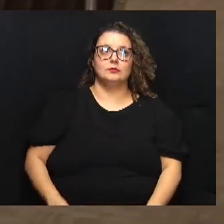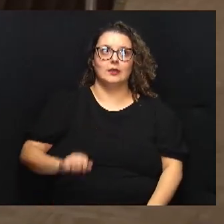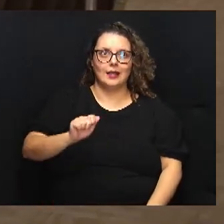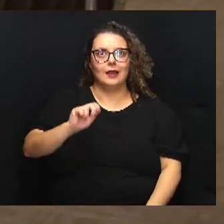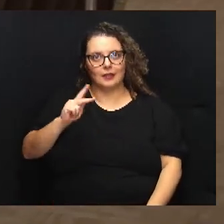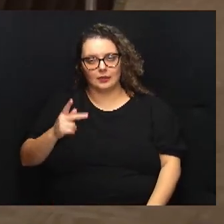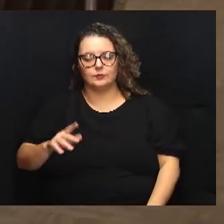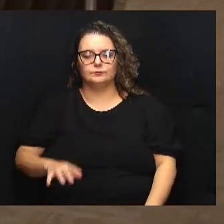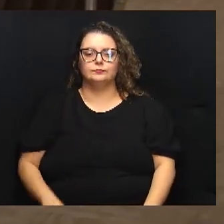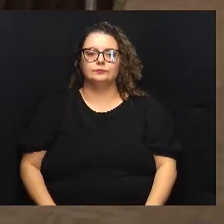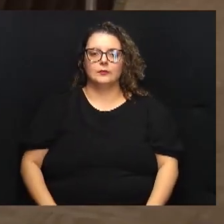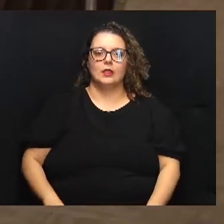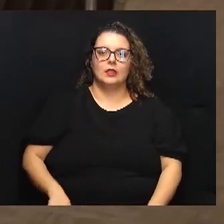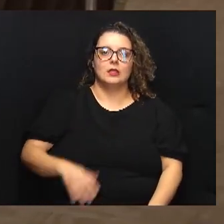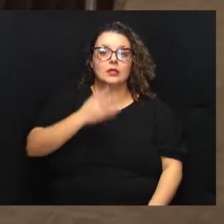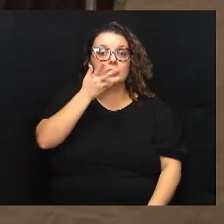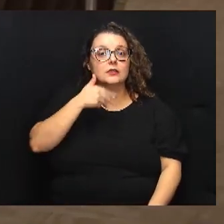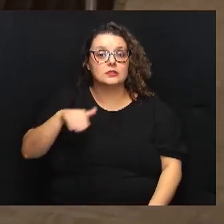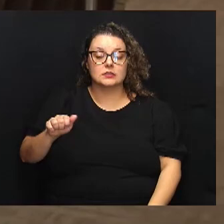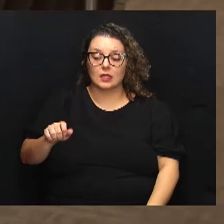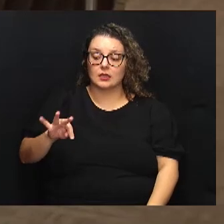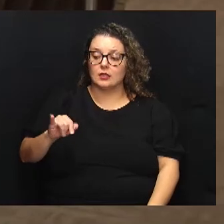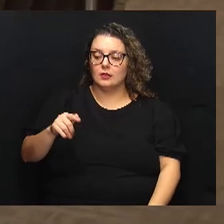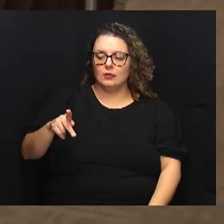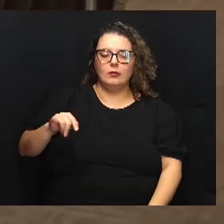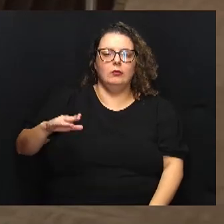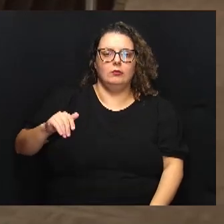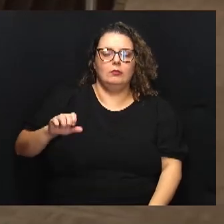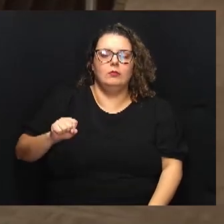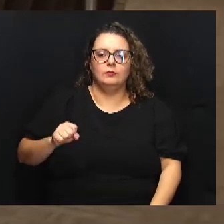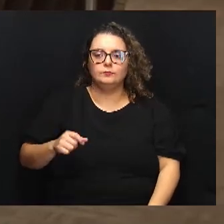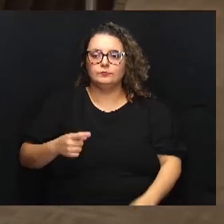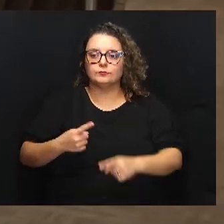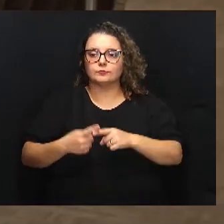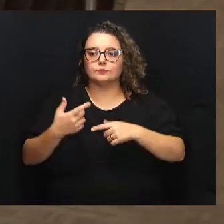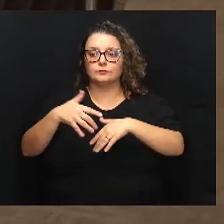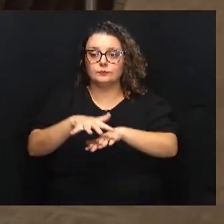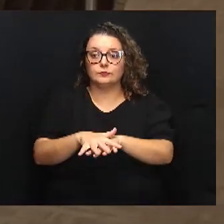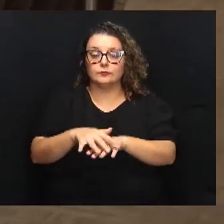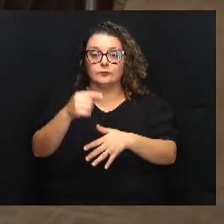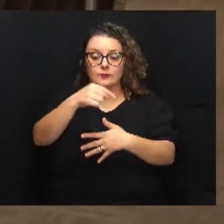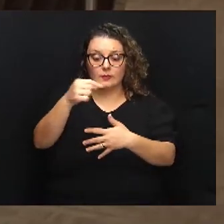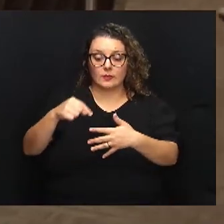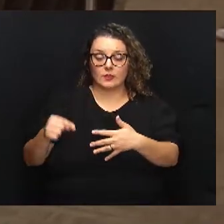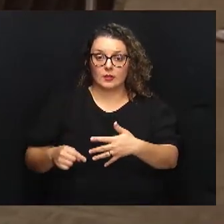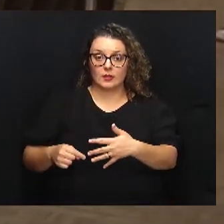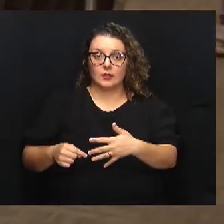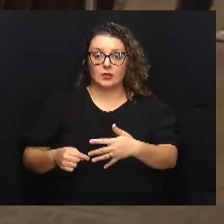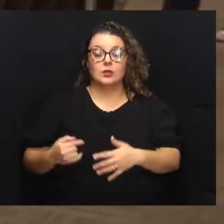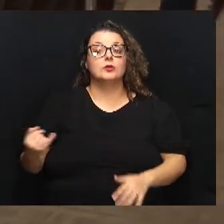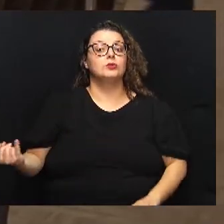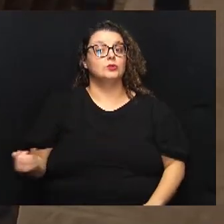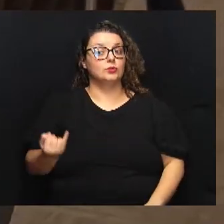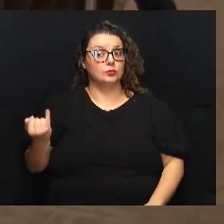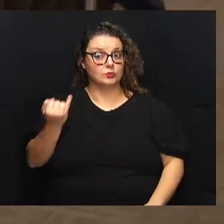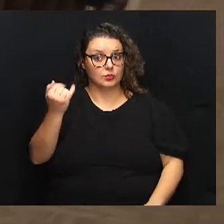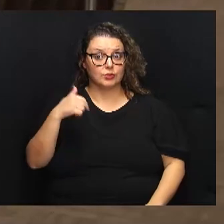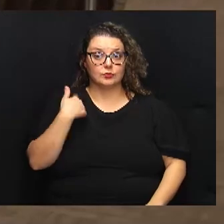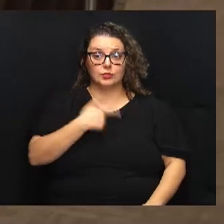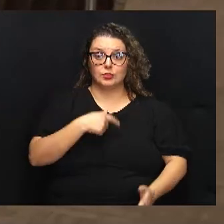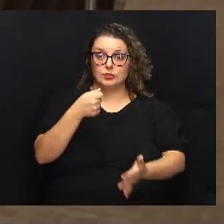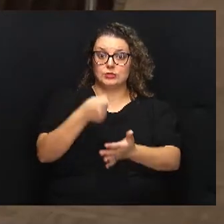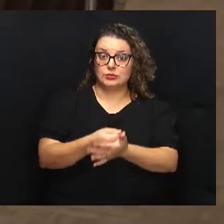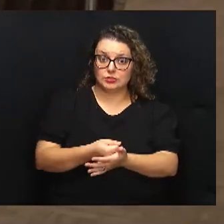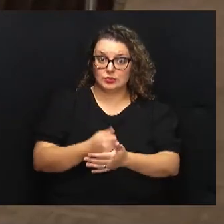atípicas, porque a gente entende que a inclusão ela é um elemento extremamente importante para a gente poder